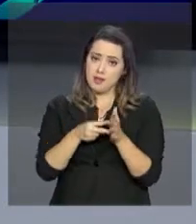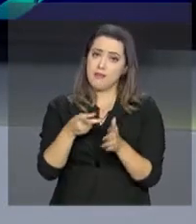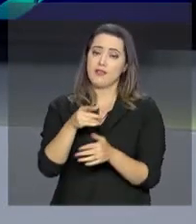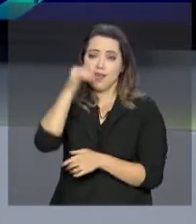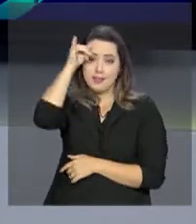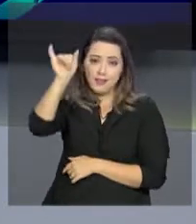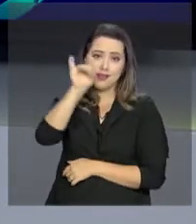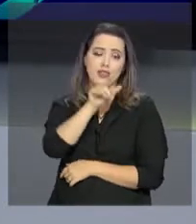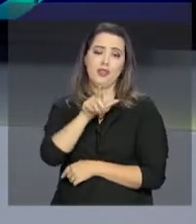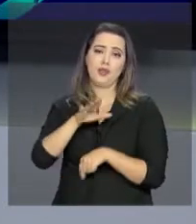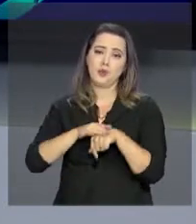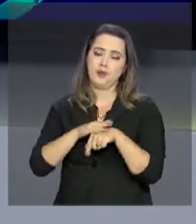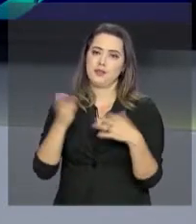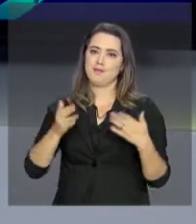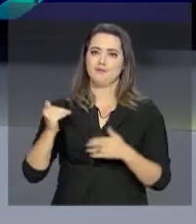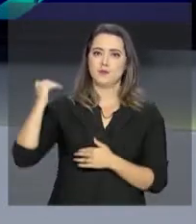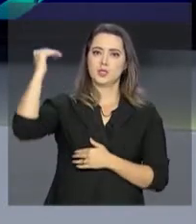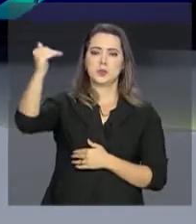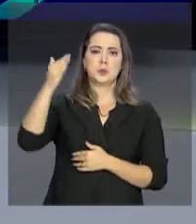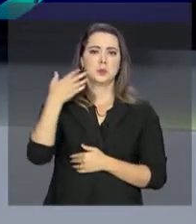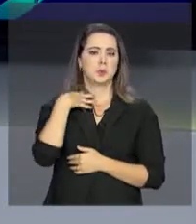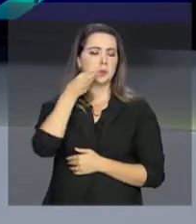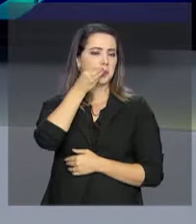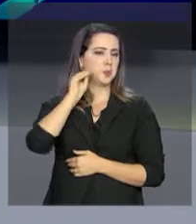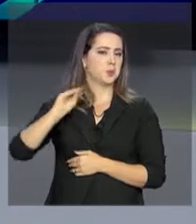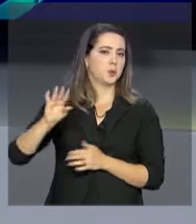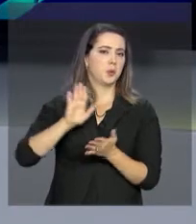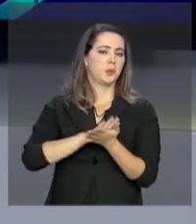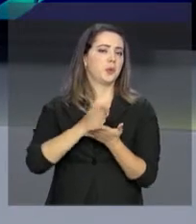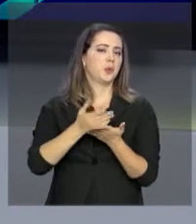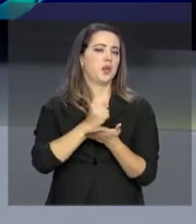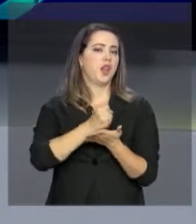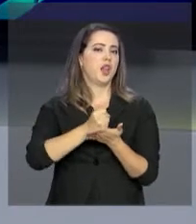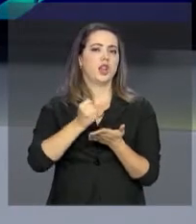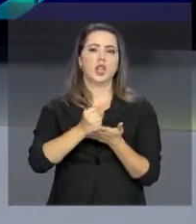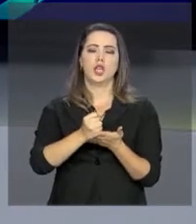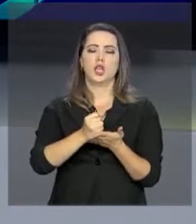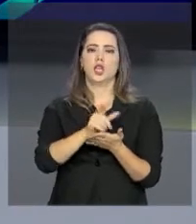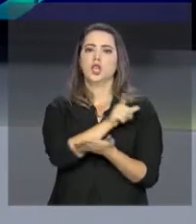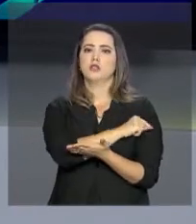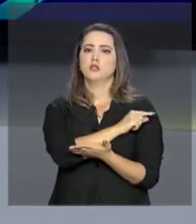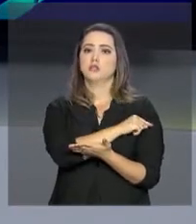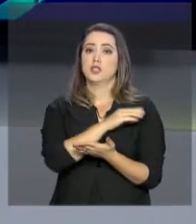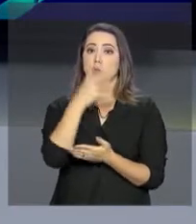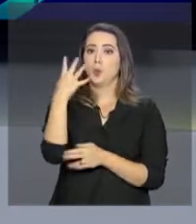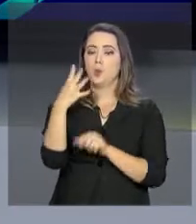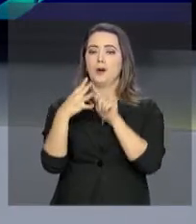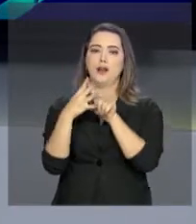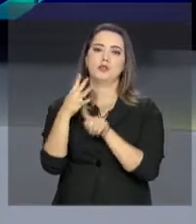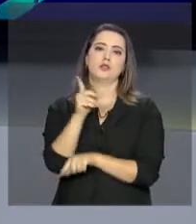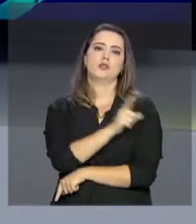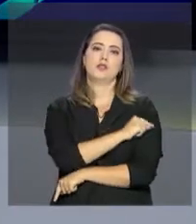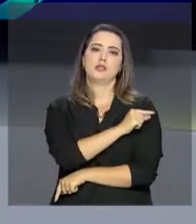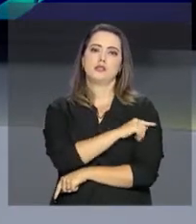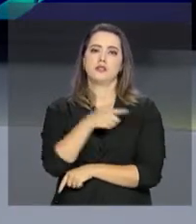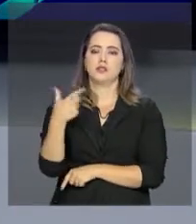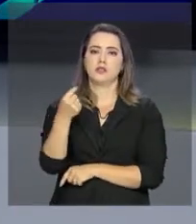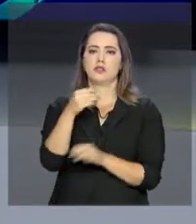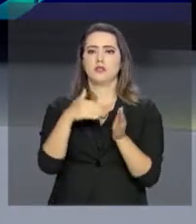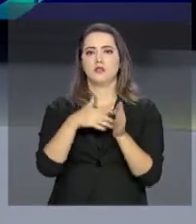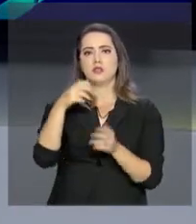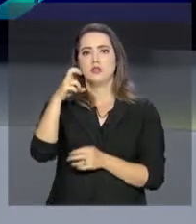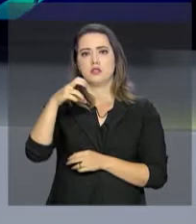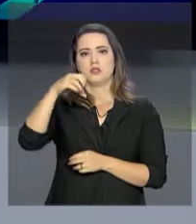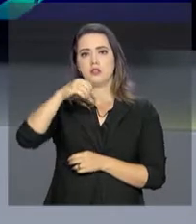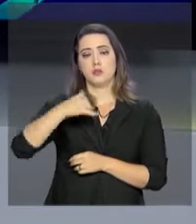adultos costumam ignorar a necessidade de seguir a caderneta de vacinação, que inclui pelo menos 4 vacinas entre 20